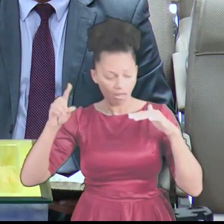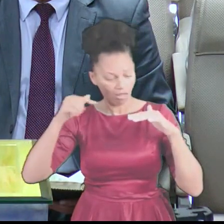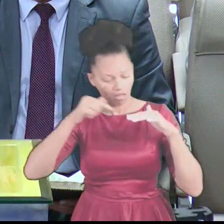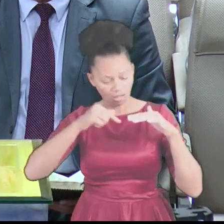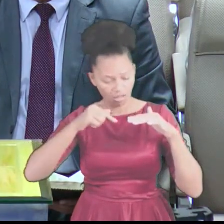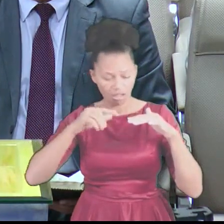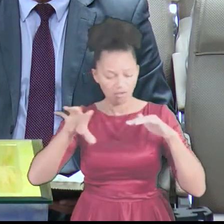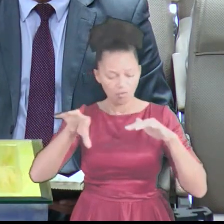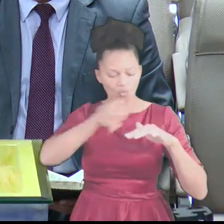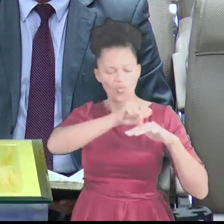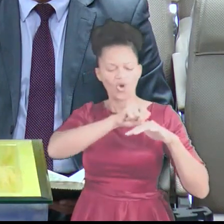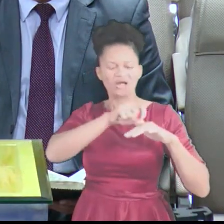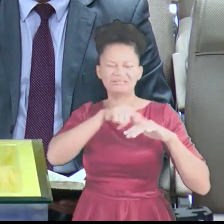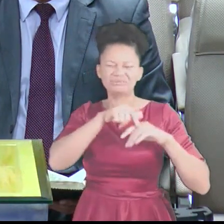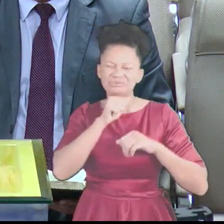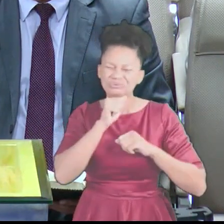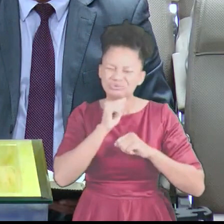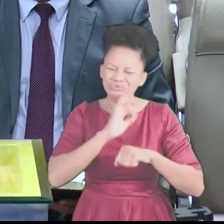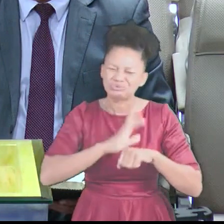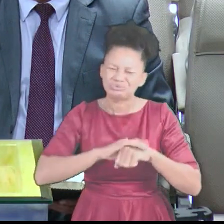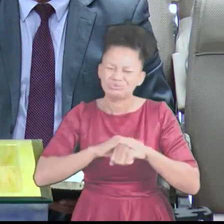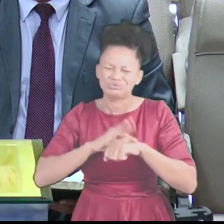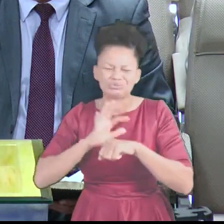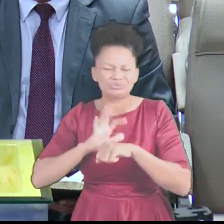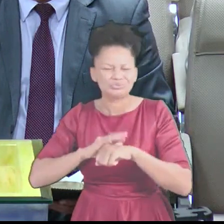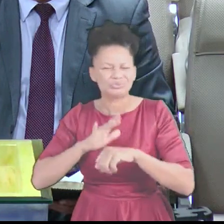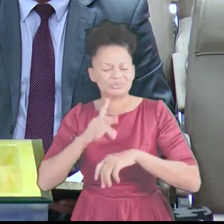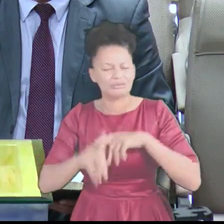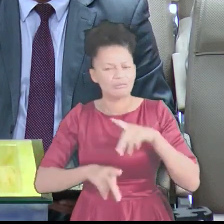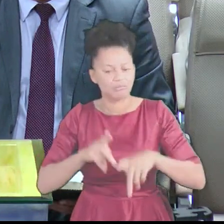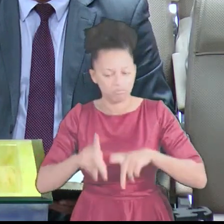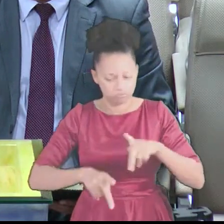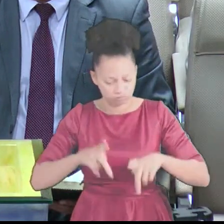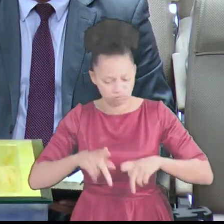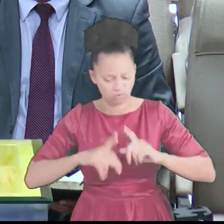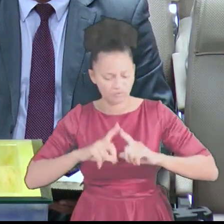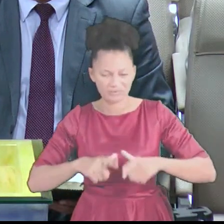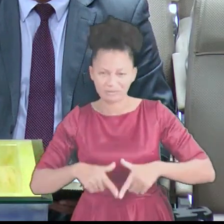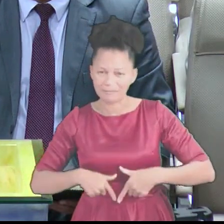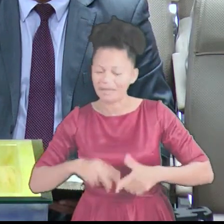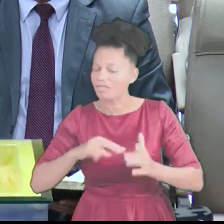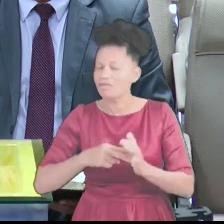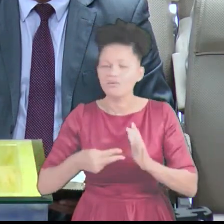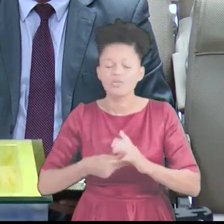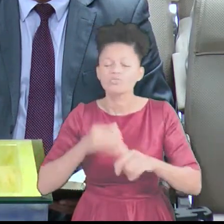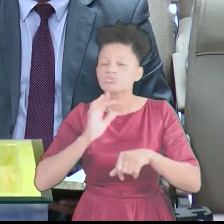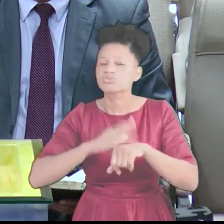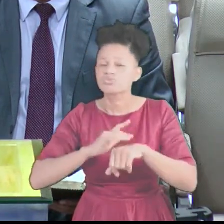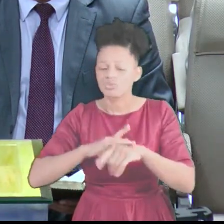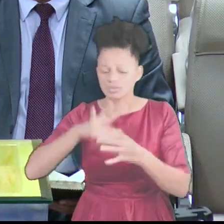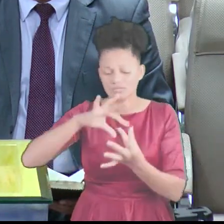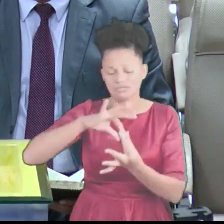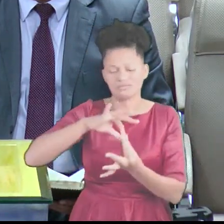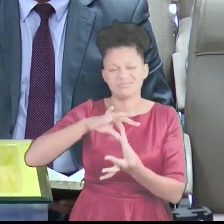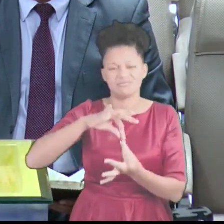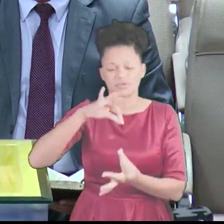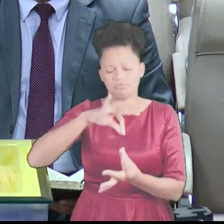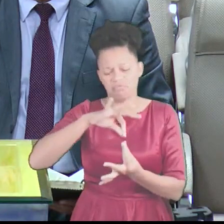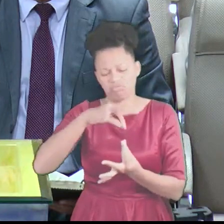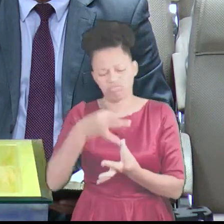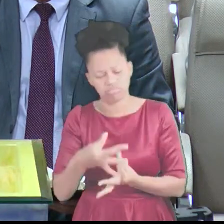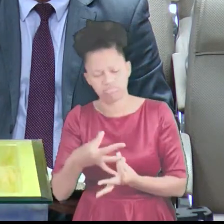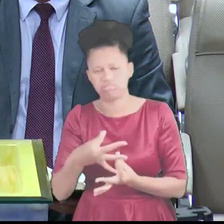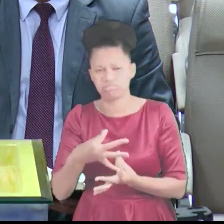Israel adoece. E esta doença espiritual faz com que este povo dê fim,